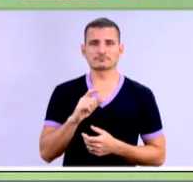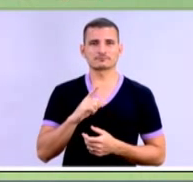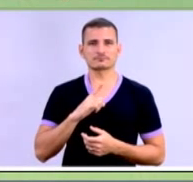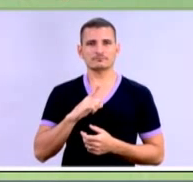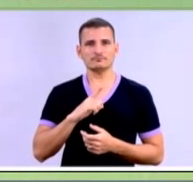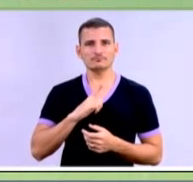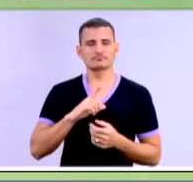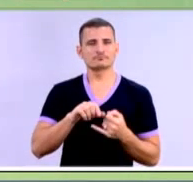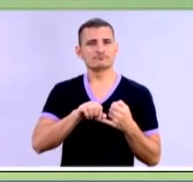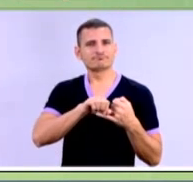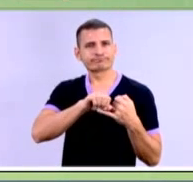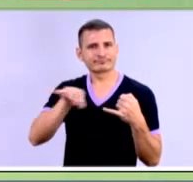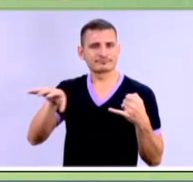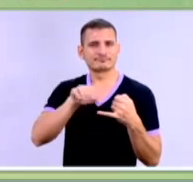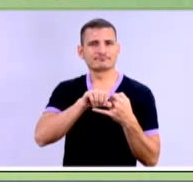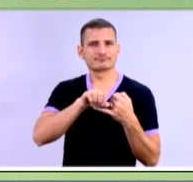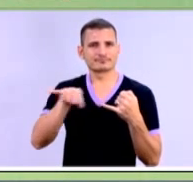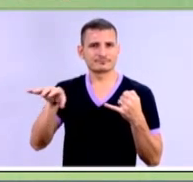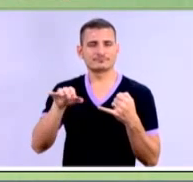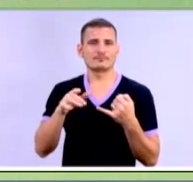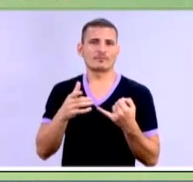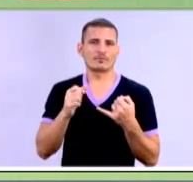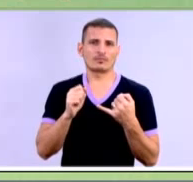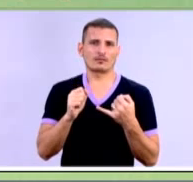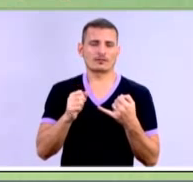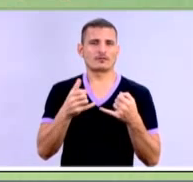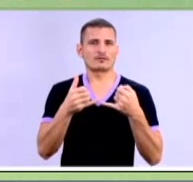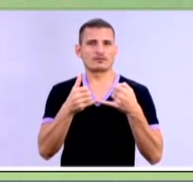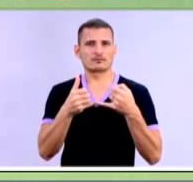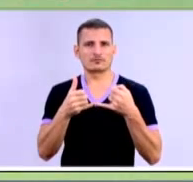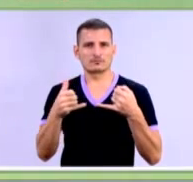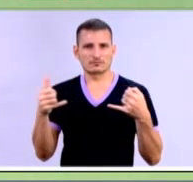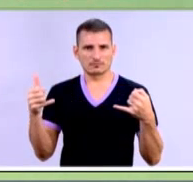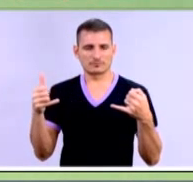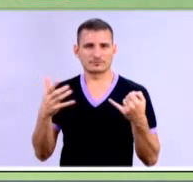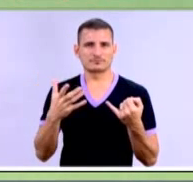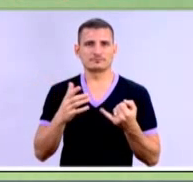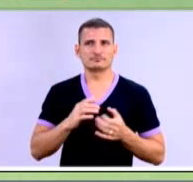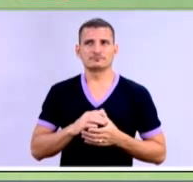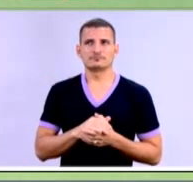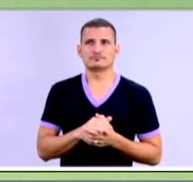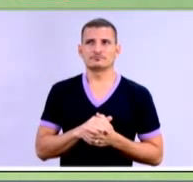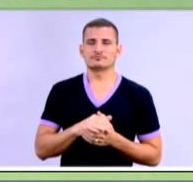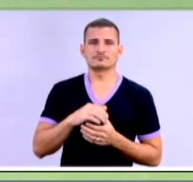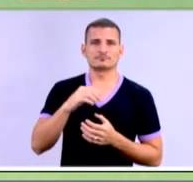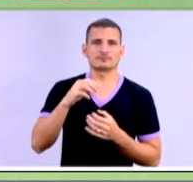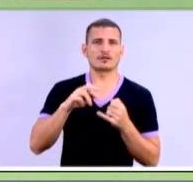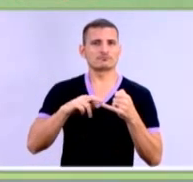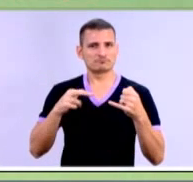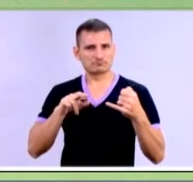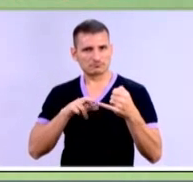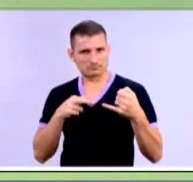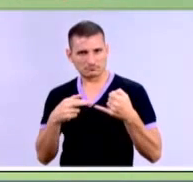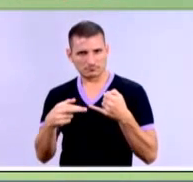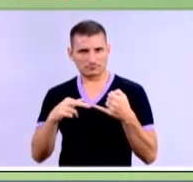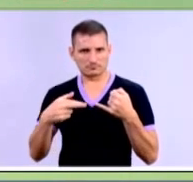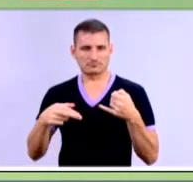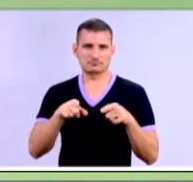de transmissão. Então, poderia ser um cabo, o meio físico de cabos de par trançado também, mas isso